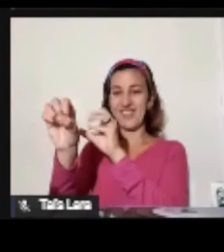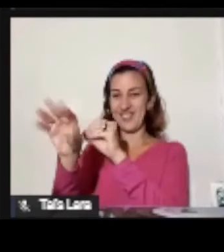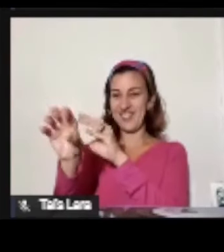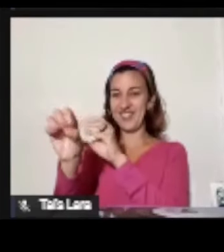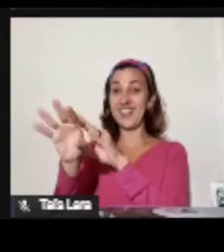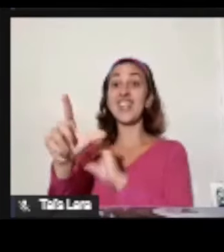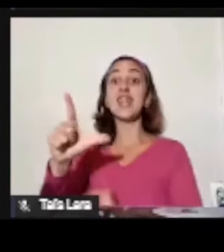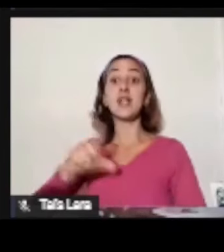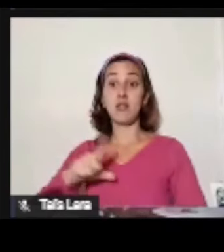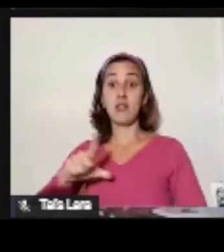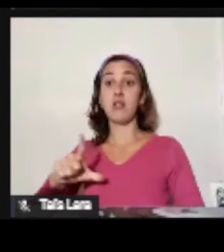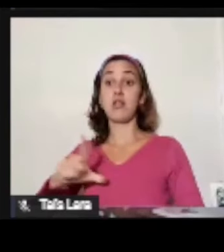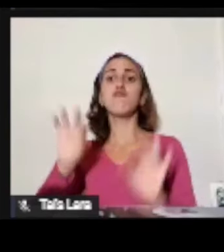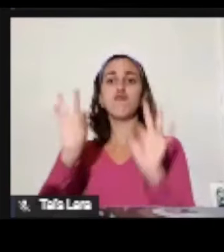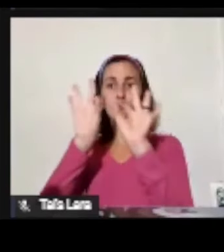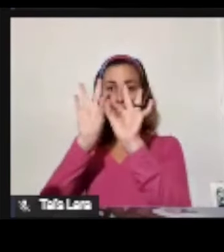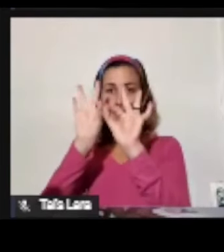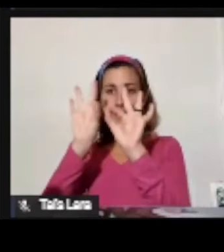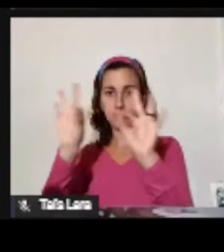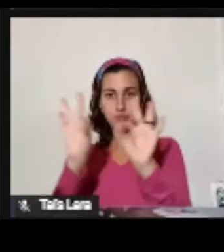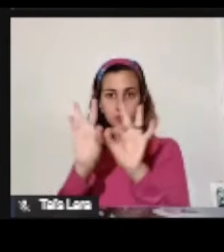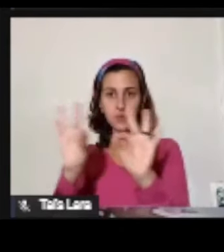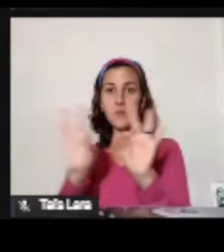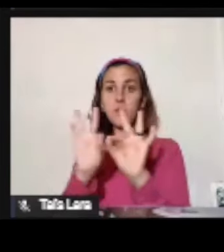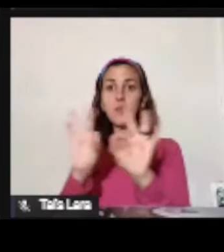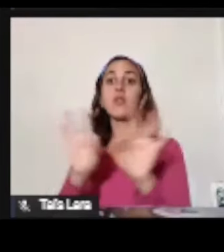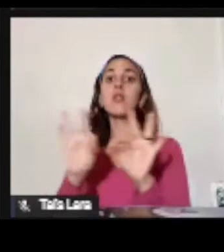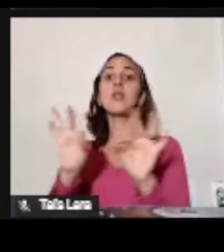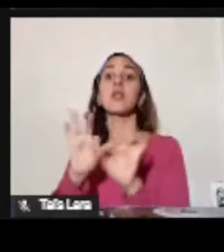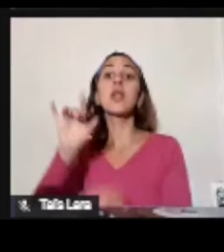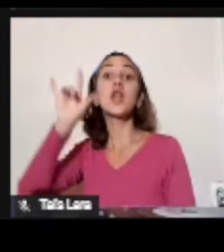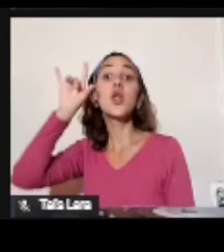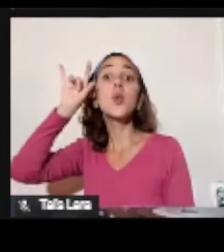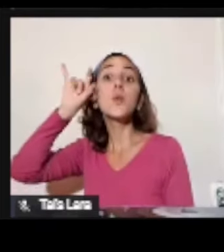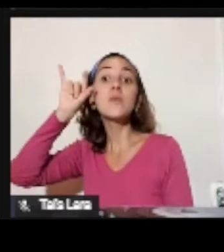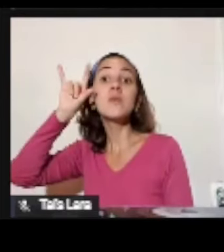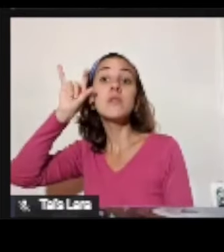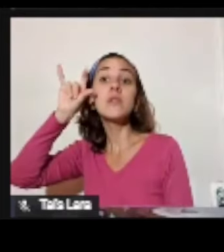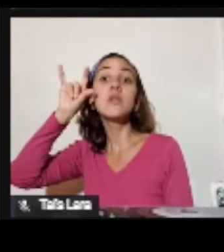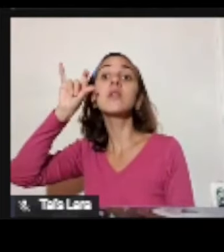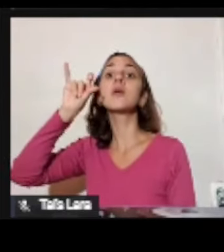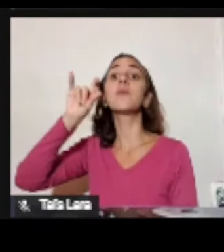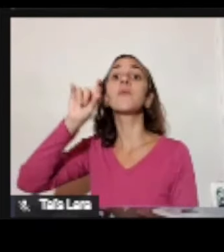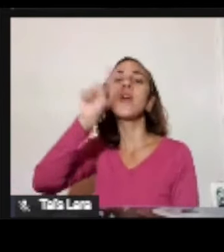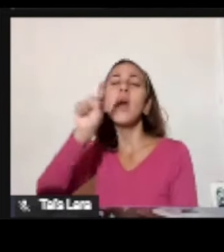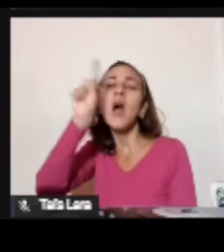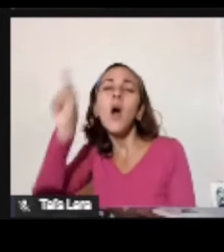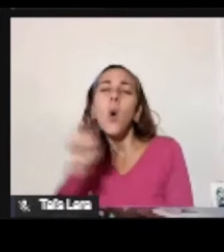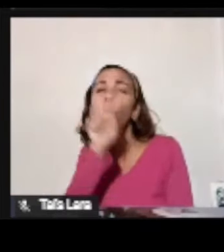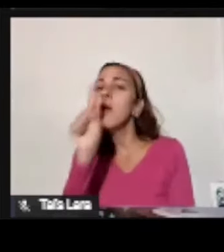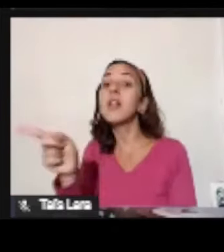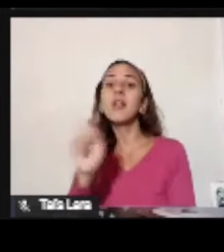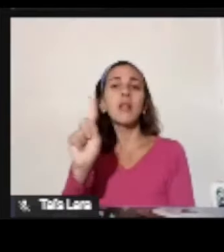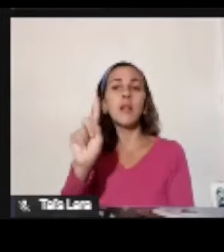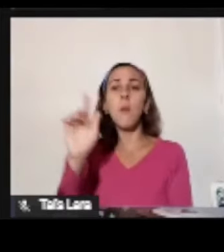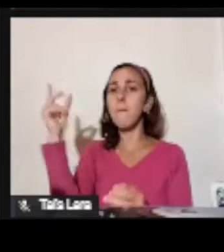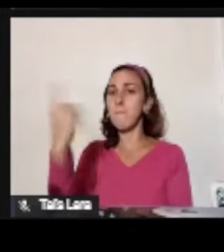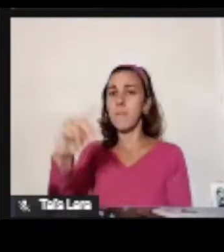sendo transmitidas pelo Instagram da Rede Não Bate Eduque. Temos